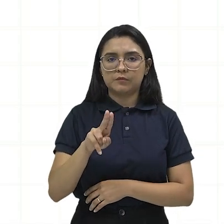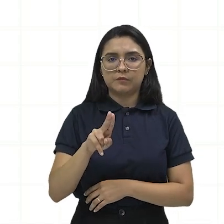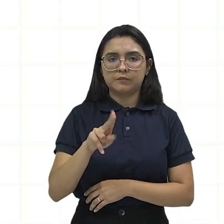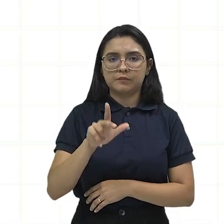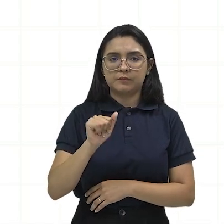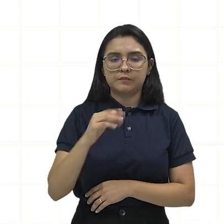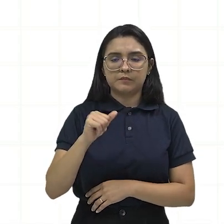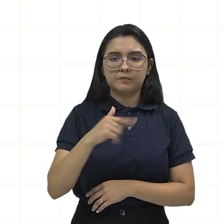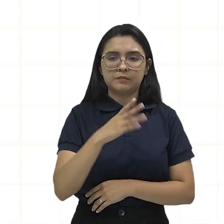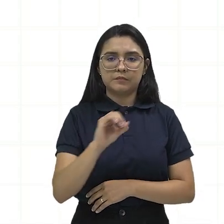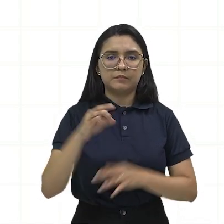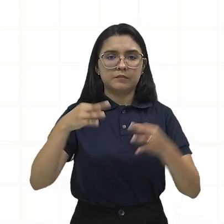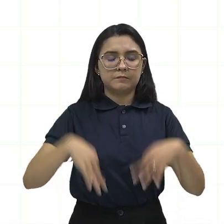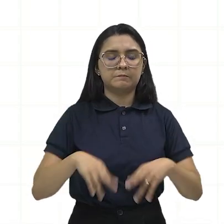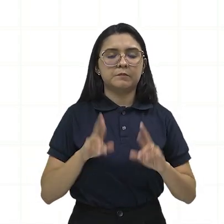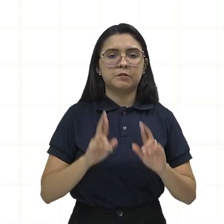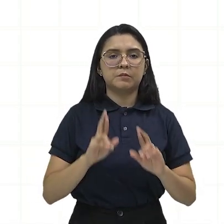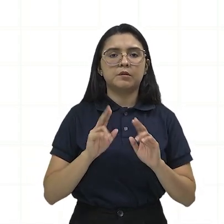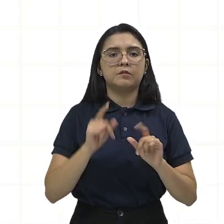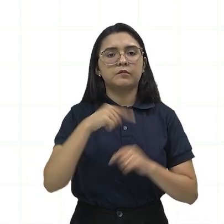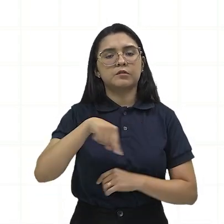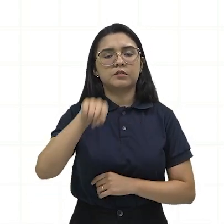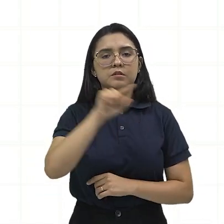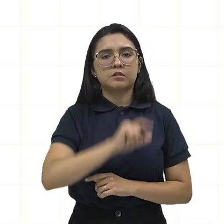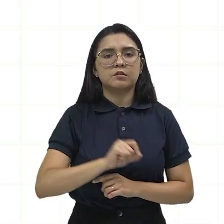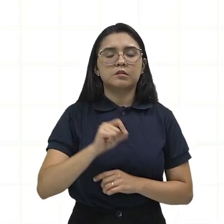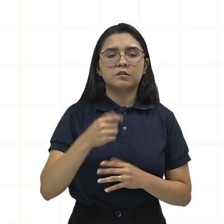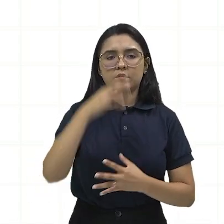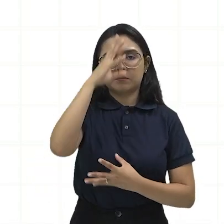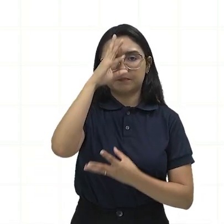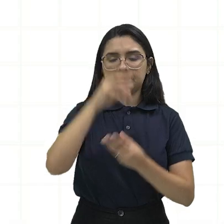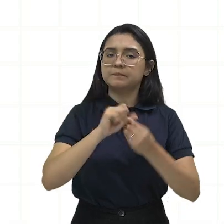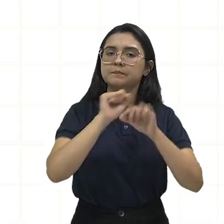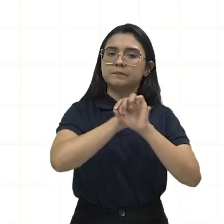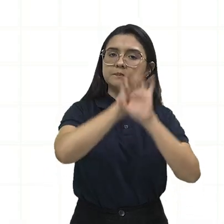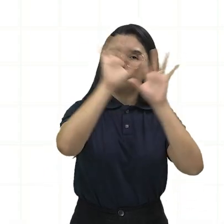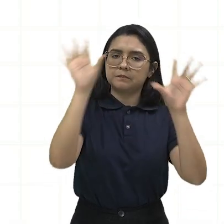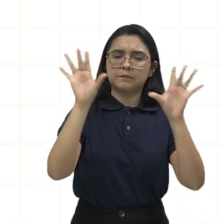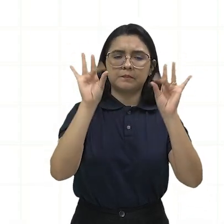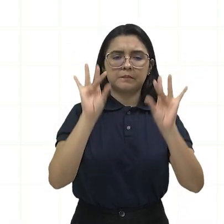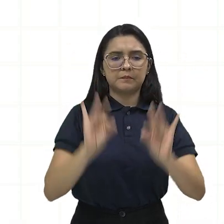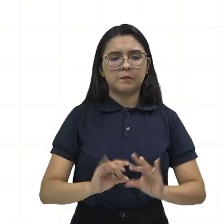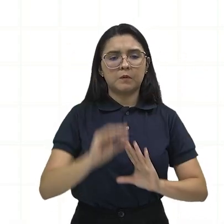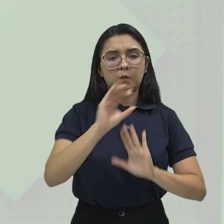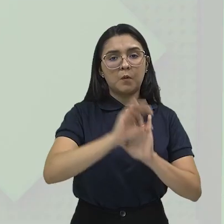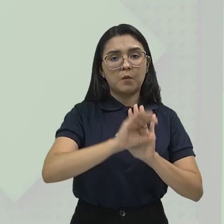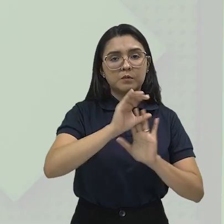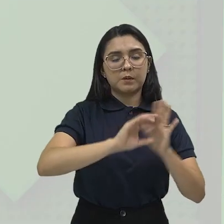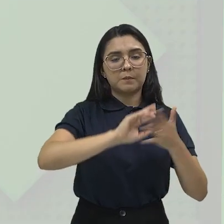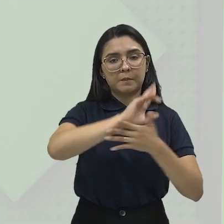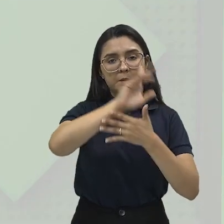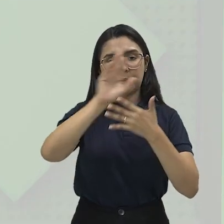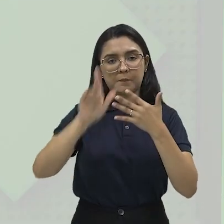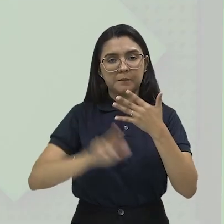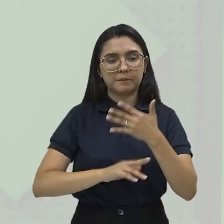ovulação, certo? Eu espero que você tenha compreendido, né, todos os conceitos